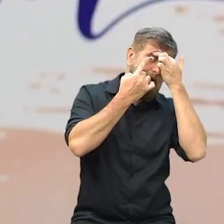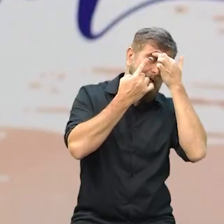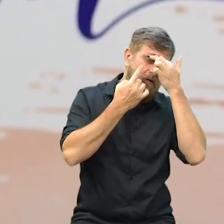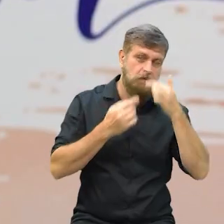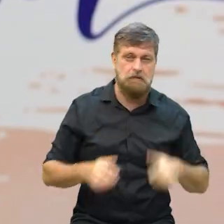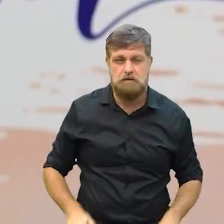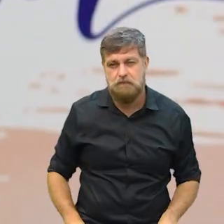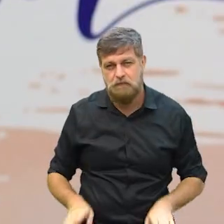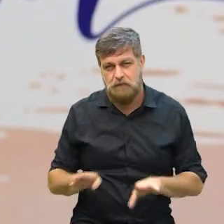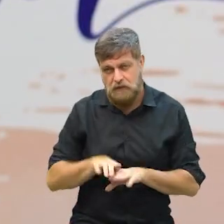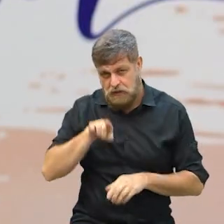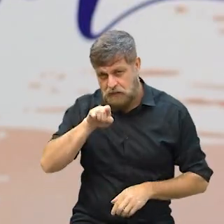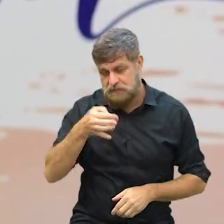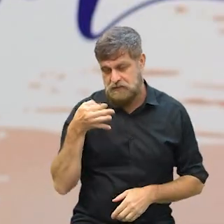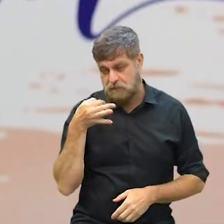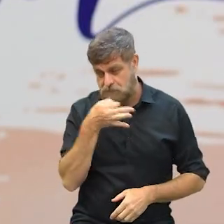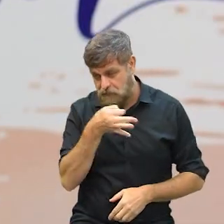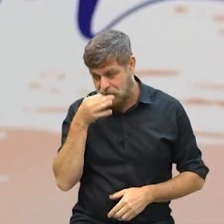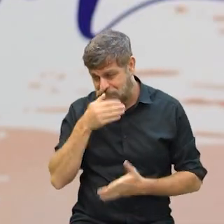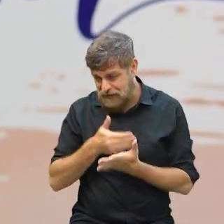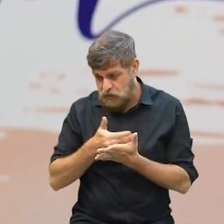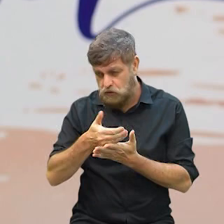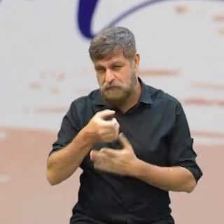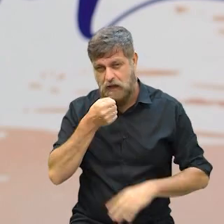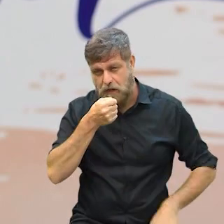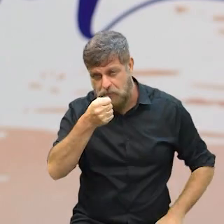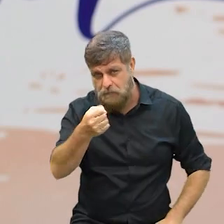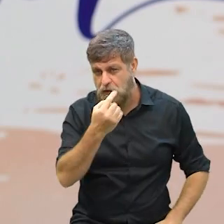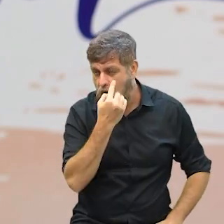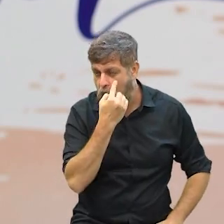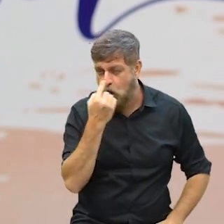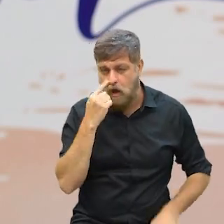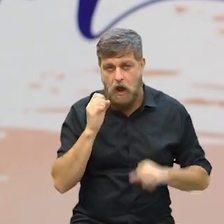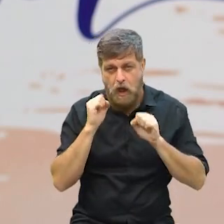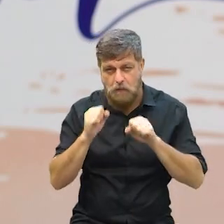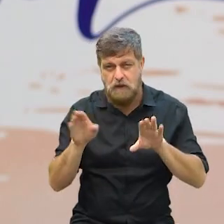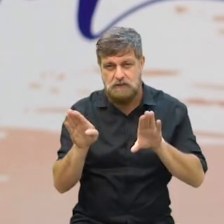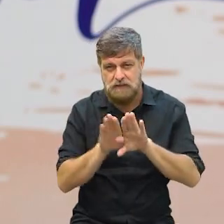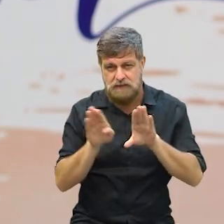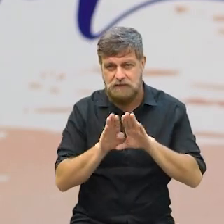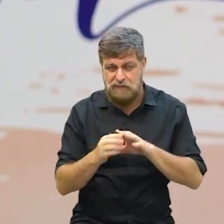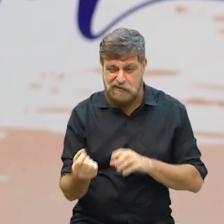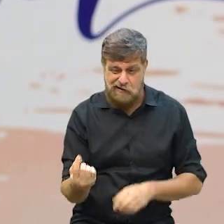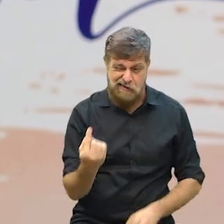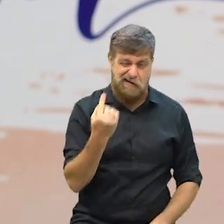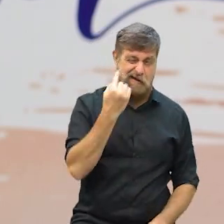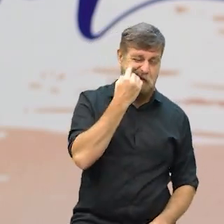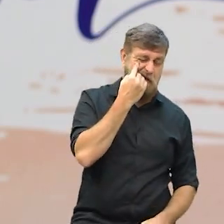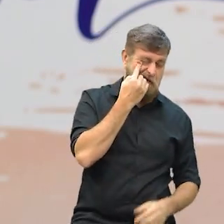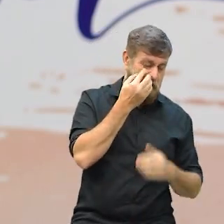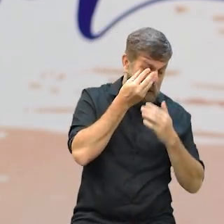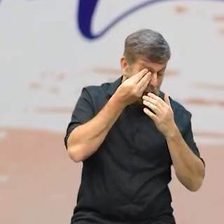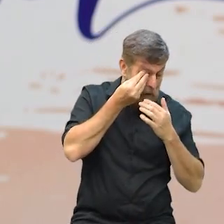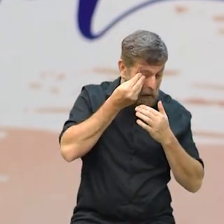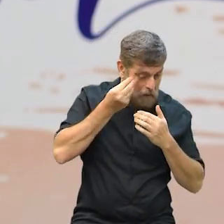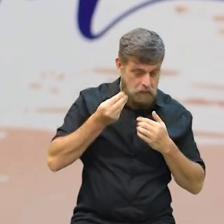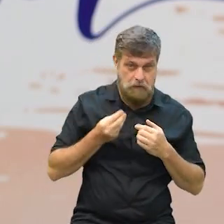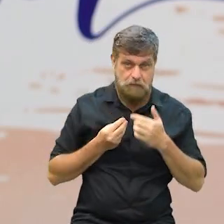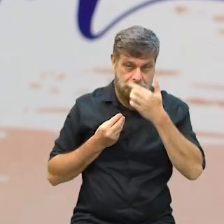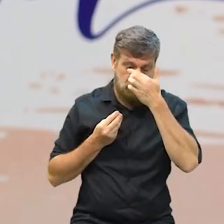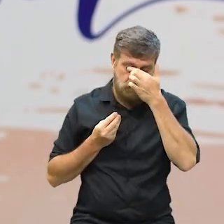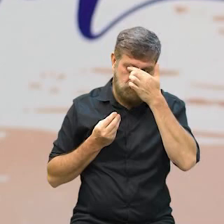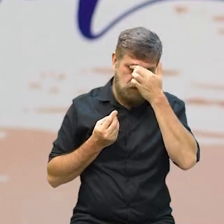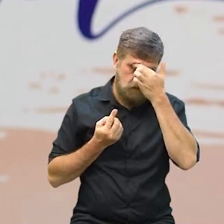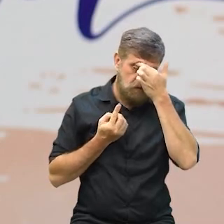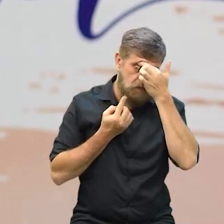contato. E você disse aí lá no começo que os olhos aí podem entrar corpo estranho. Quando a pessoa usa uma